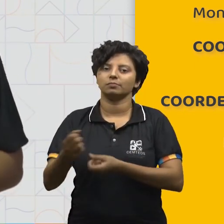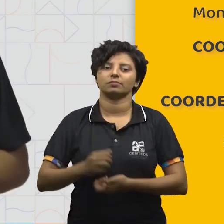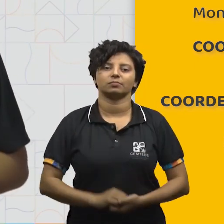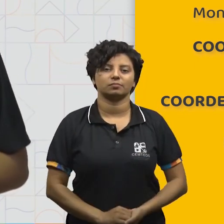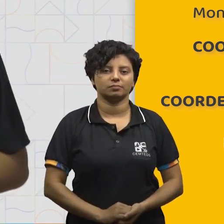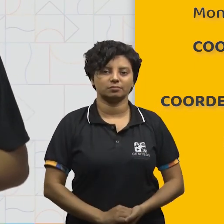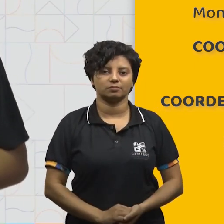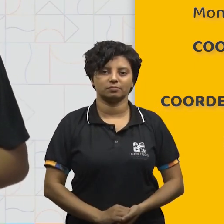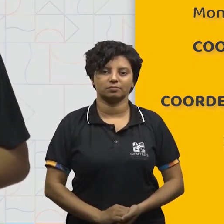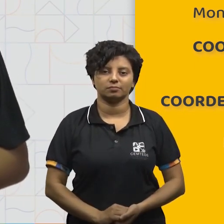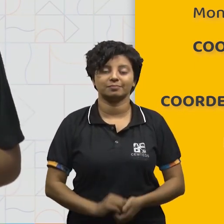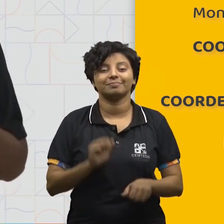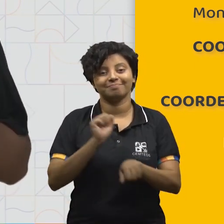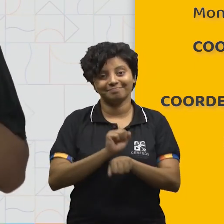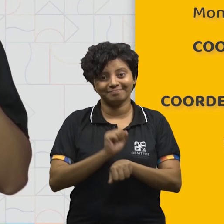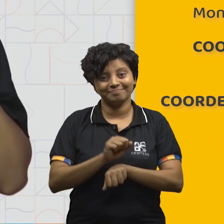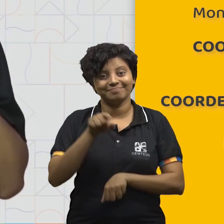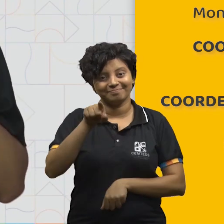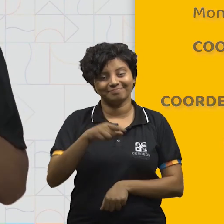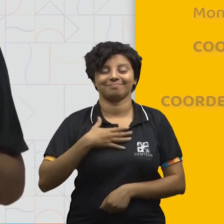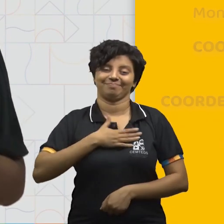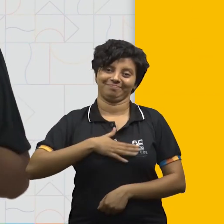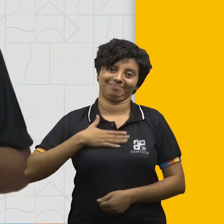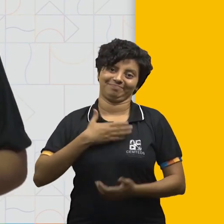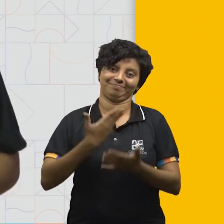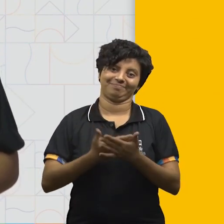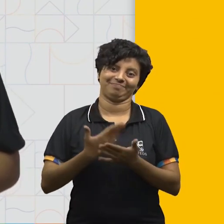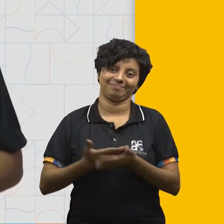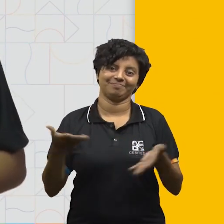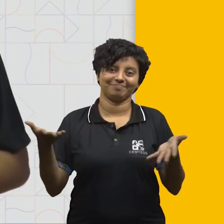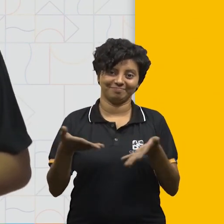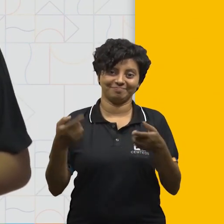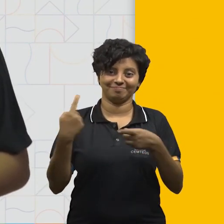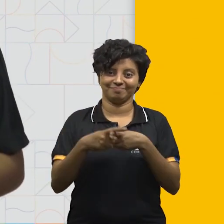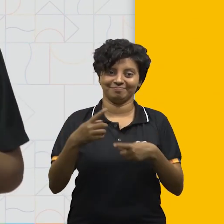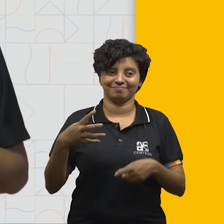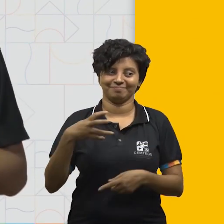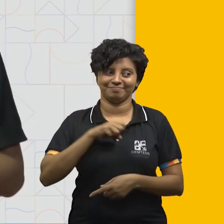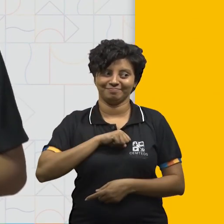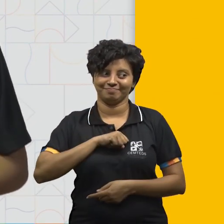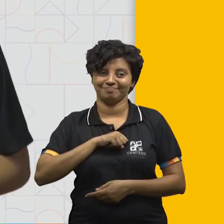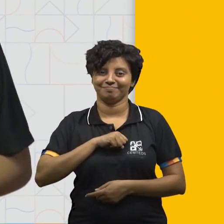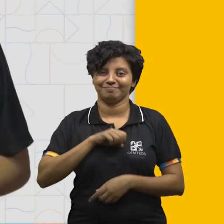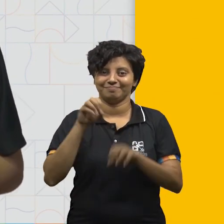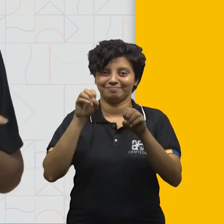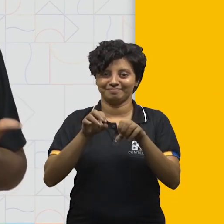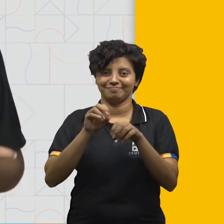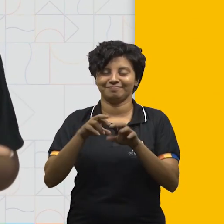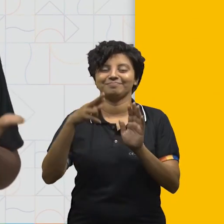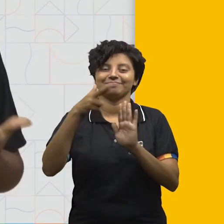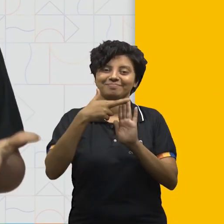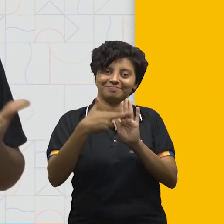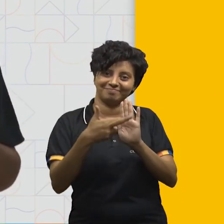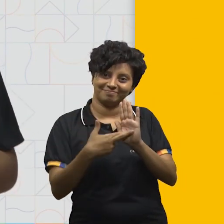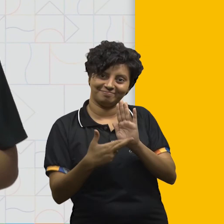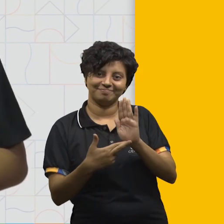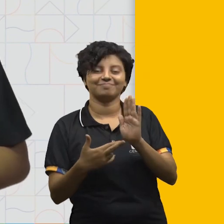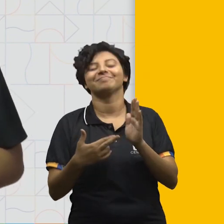os envolvidos concordarem. Espero que você tenha gostado da aula de hoje, porque eu adorei lhe ensinar as